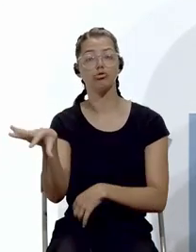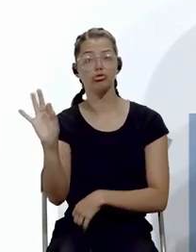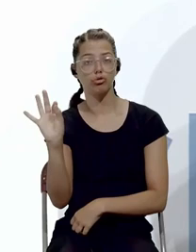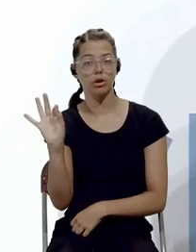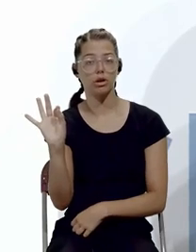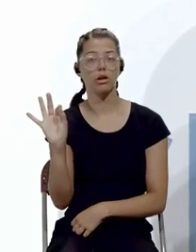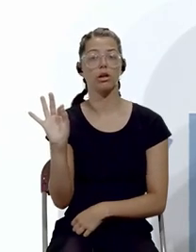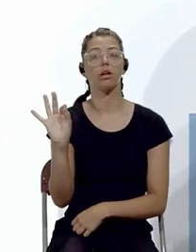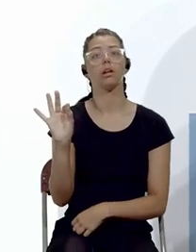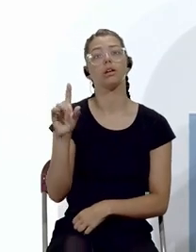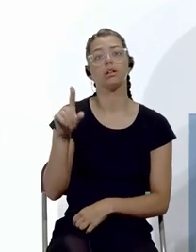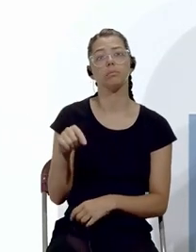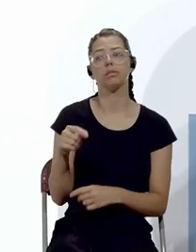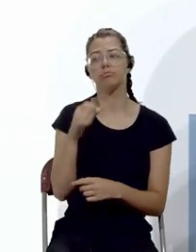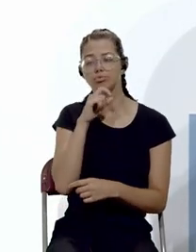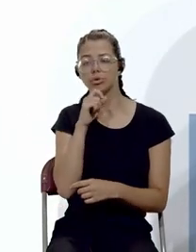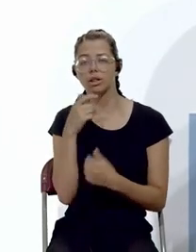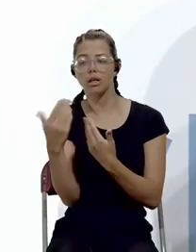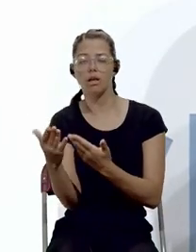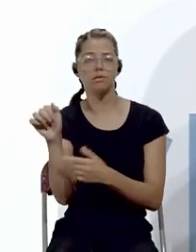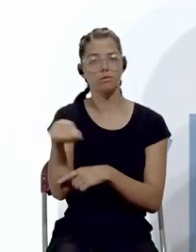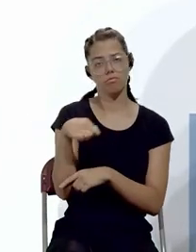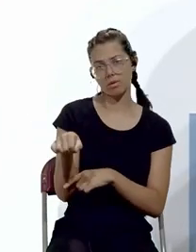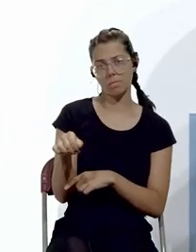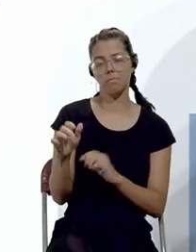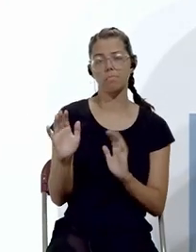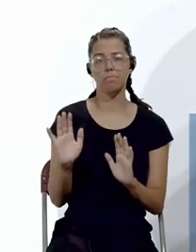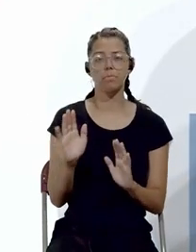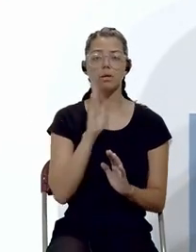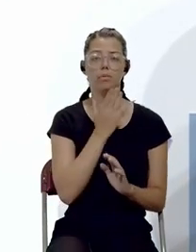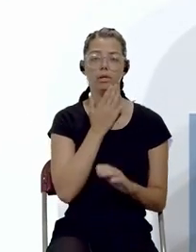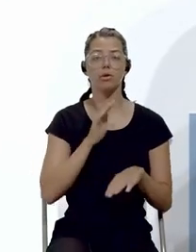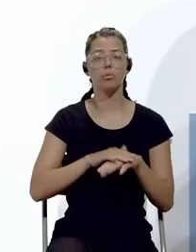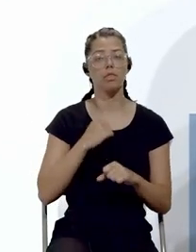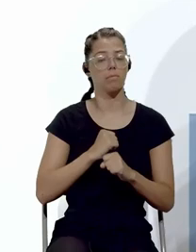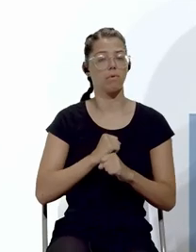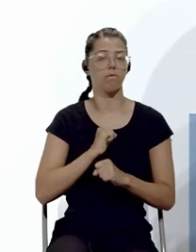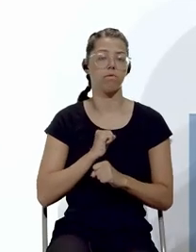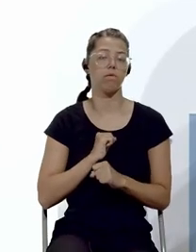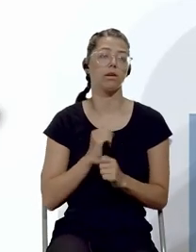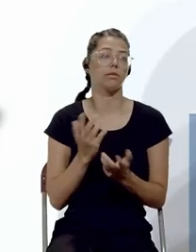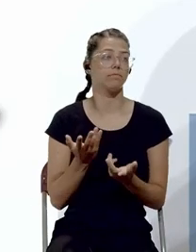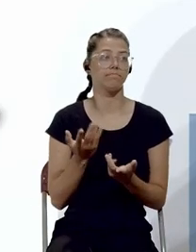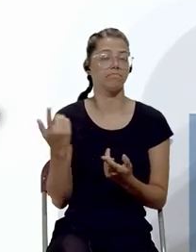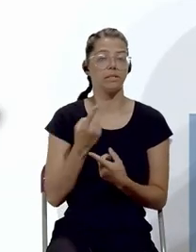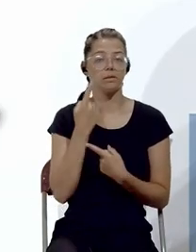toca ao espaço que posso dar ou não dar a um livro. Porque acredito que uma parte do meu trabalho também é mostrar